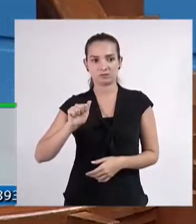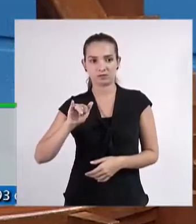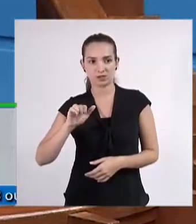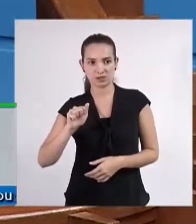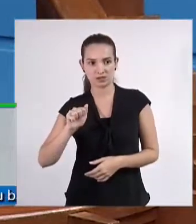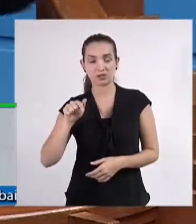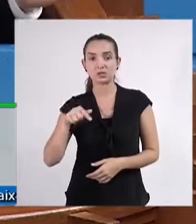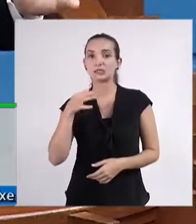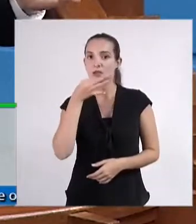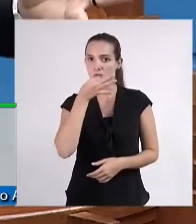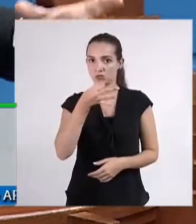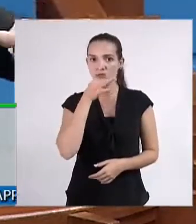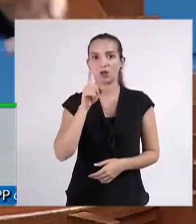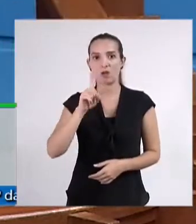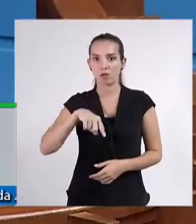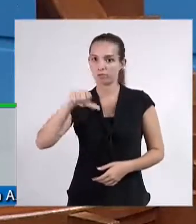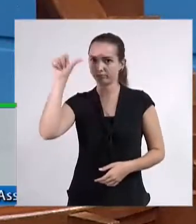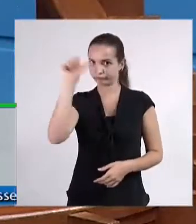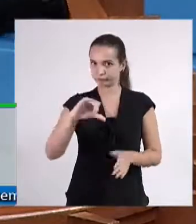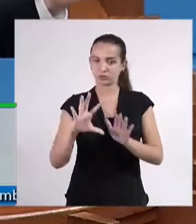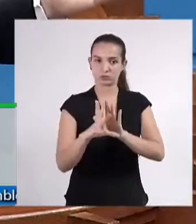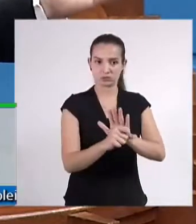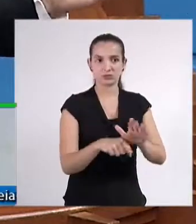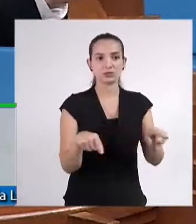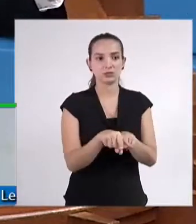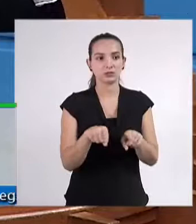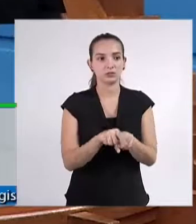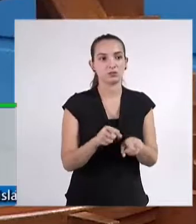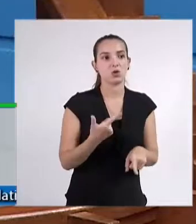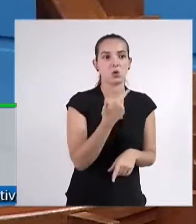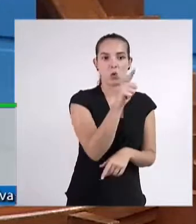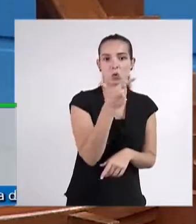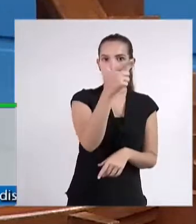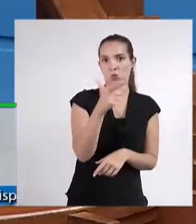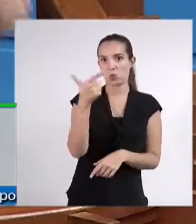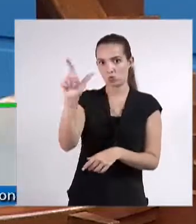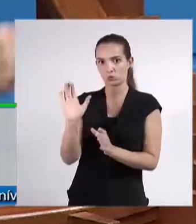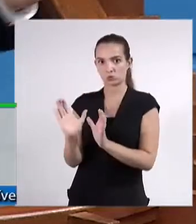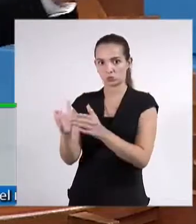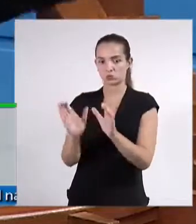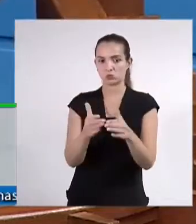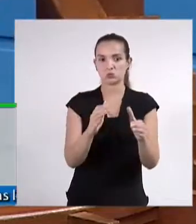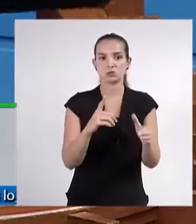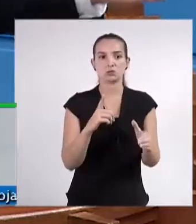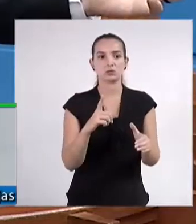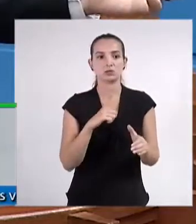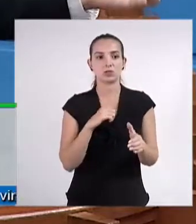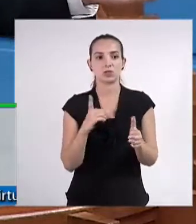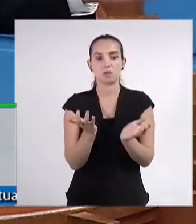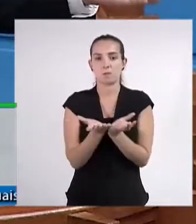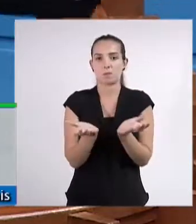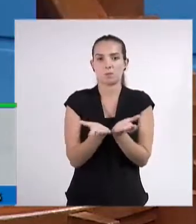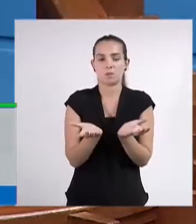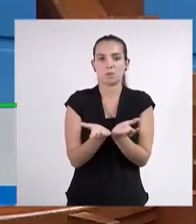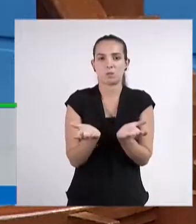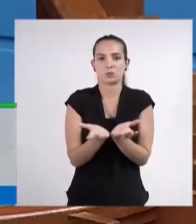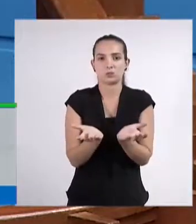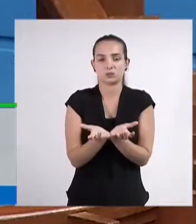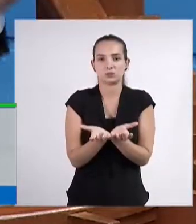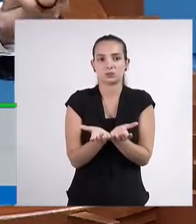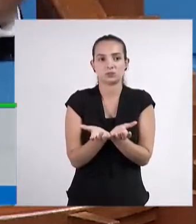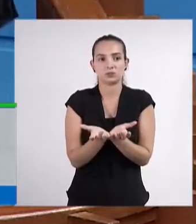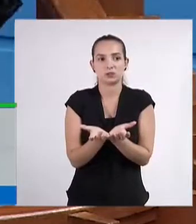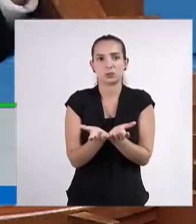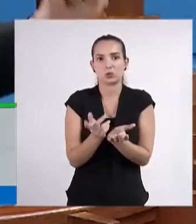vigarista, como, por exemplo, há outros setores, né, evangélicos que eu respeito,